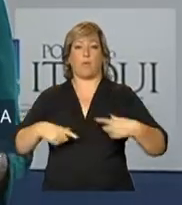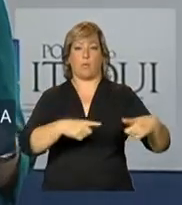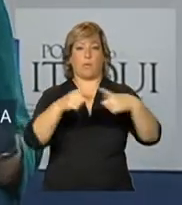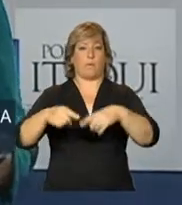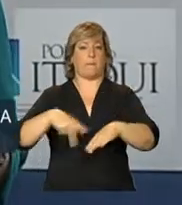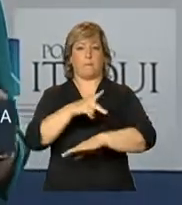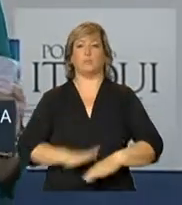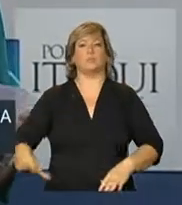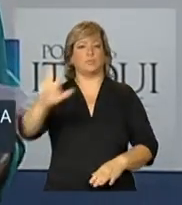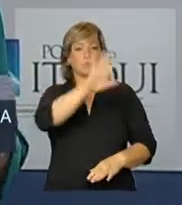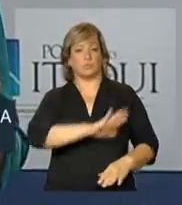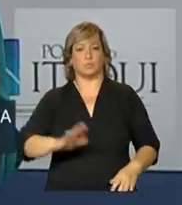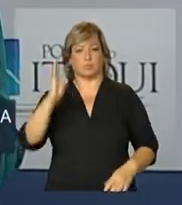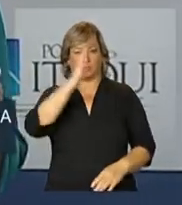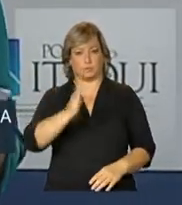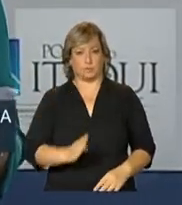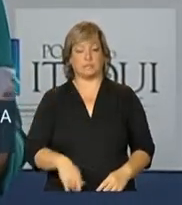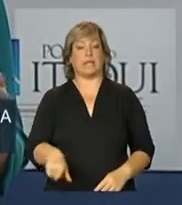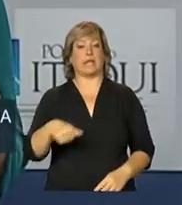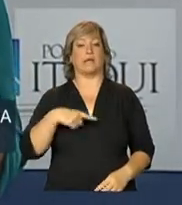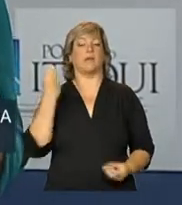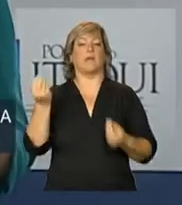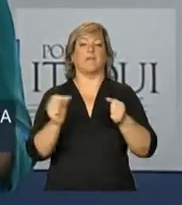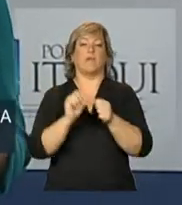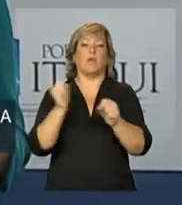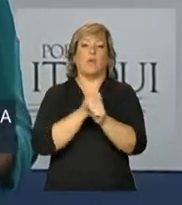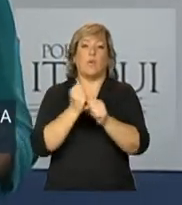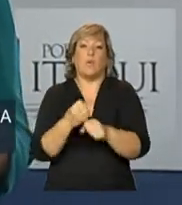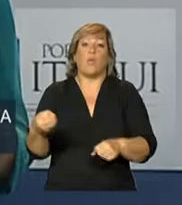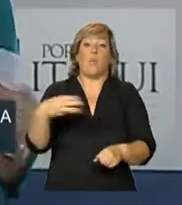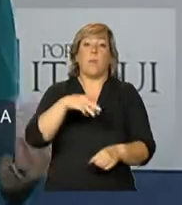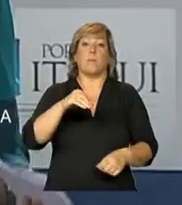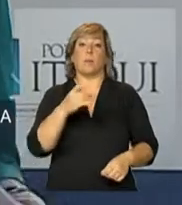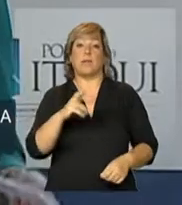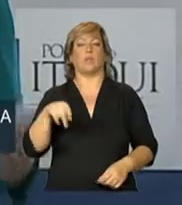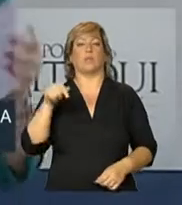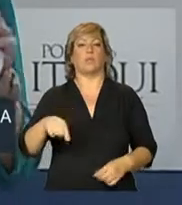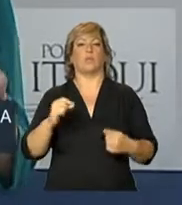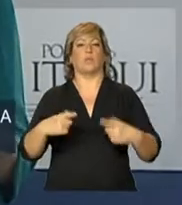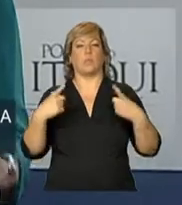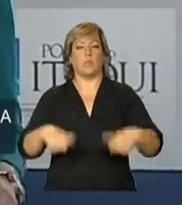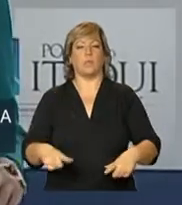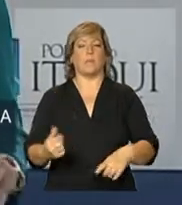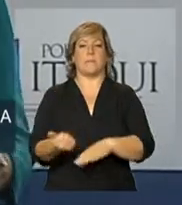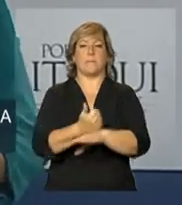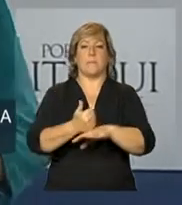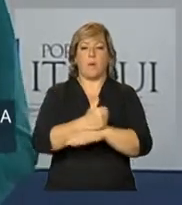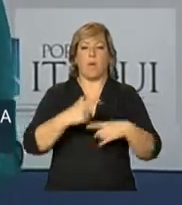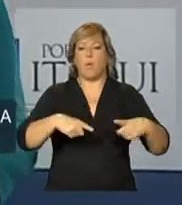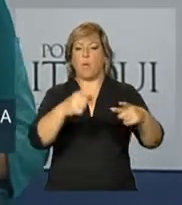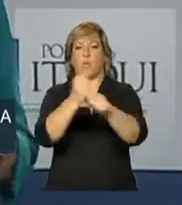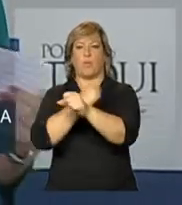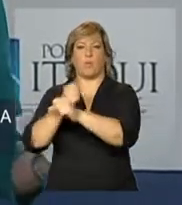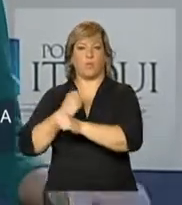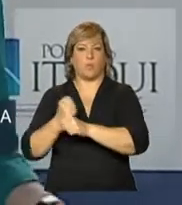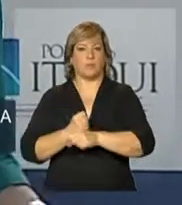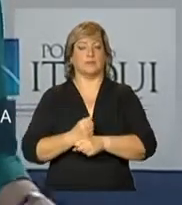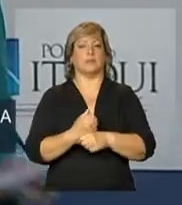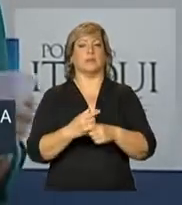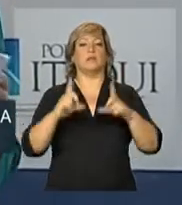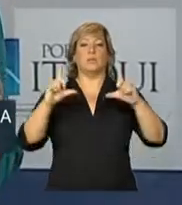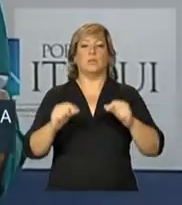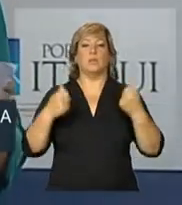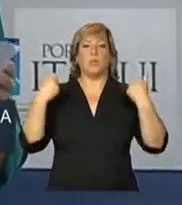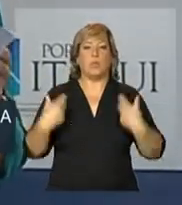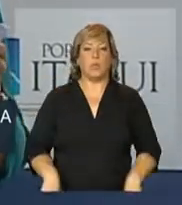medida é para modernizar as atuais estruturas, dando mais eficiência, diminuir os custos, dar mais competitividade